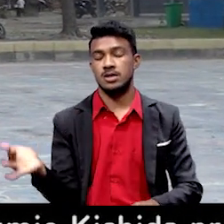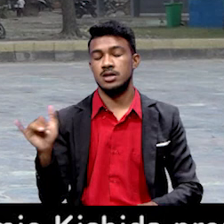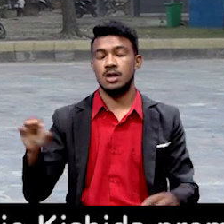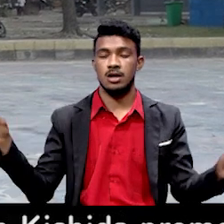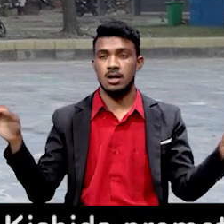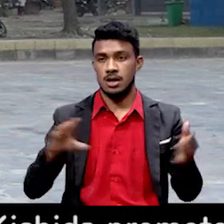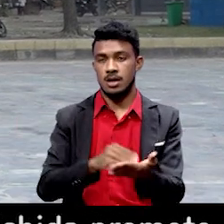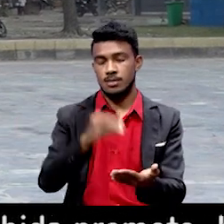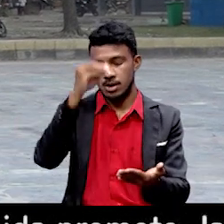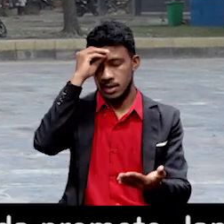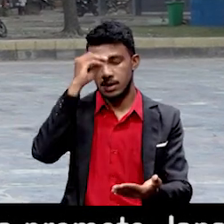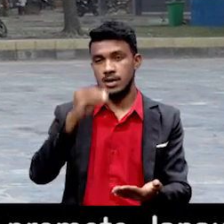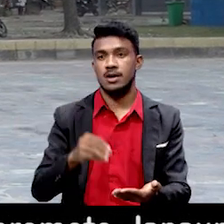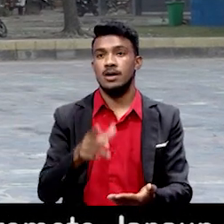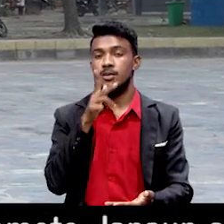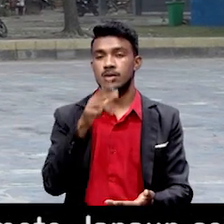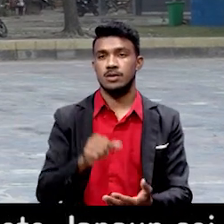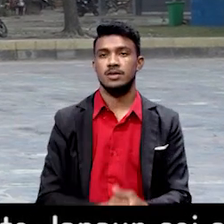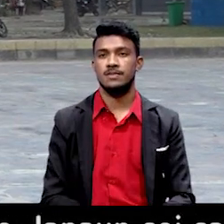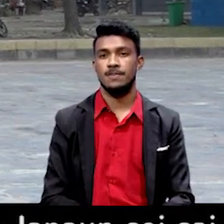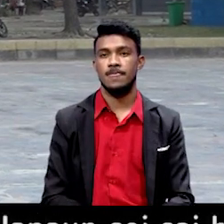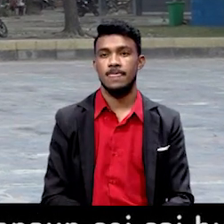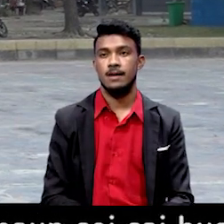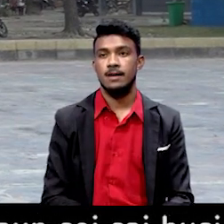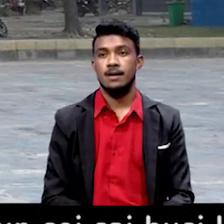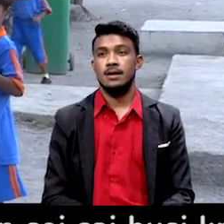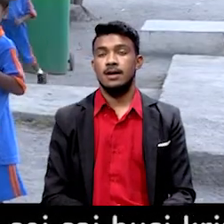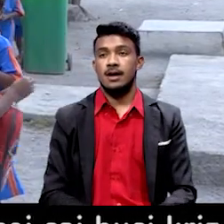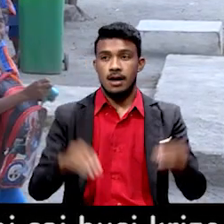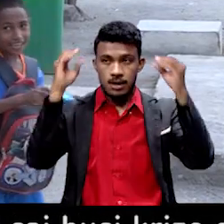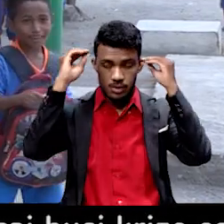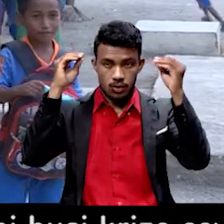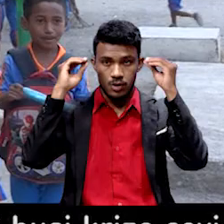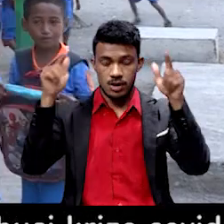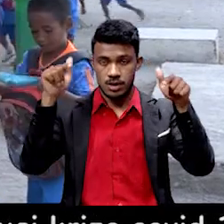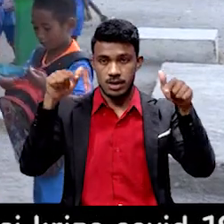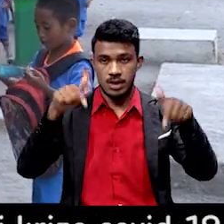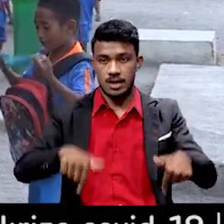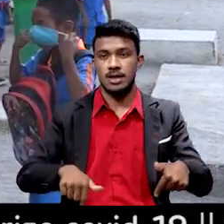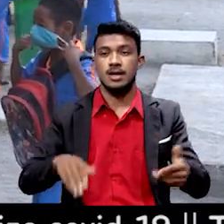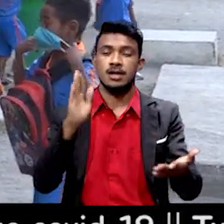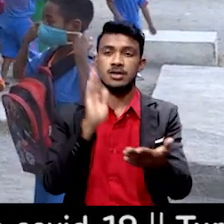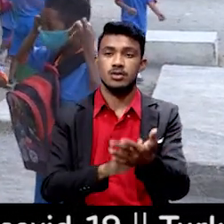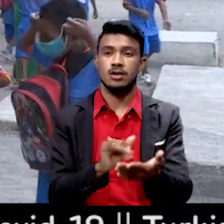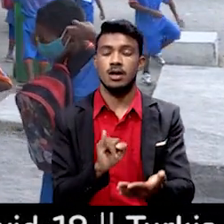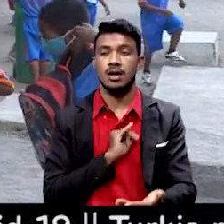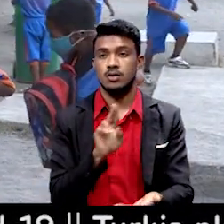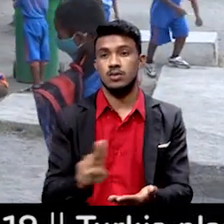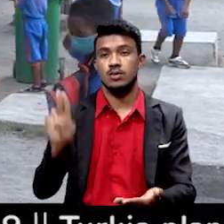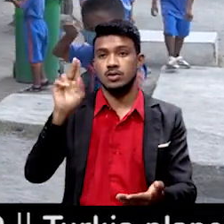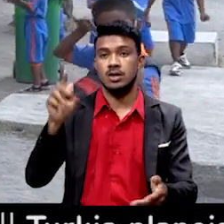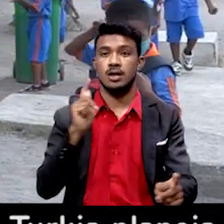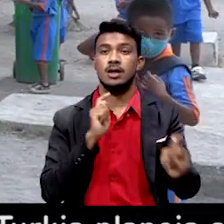ali em português. Lembrei a honorim em escola, tala Barak ha usa ali o teto. Também, e a la Barak